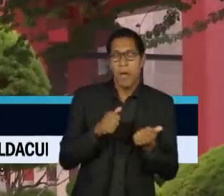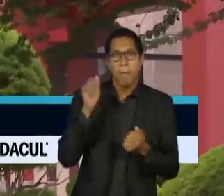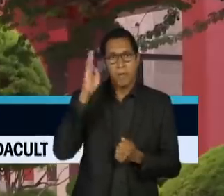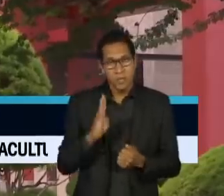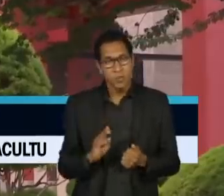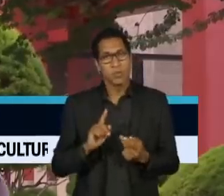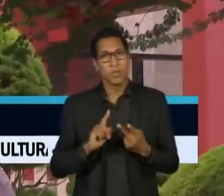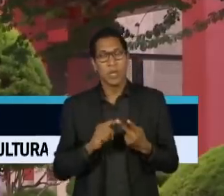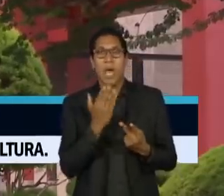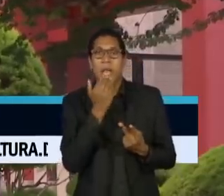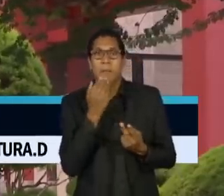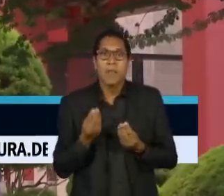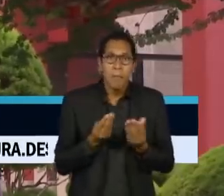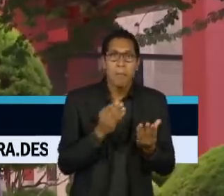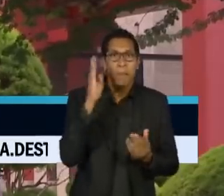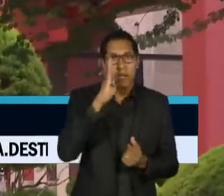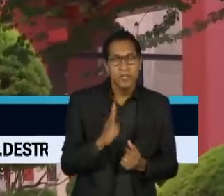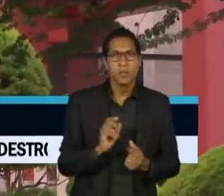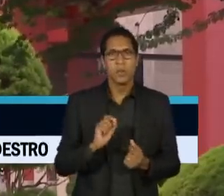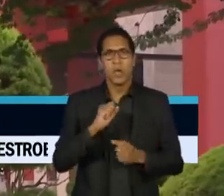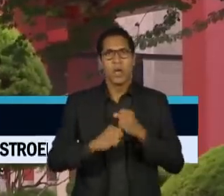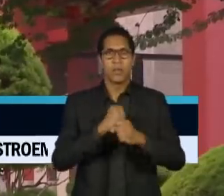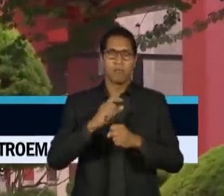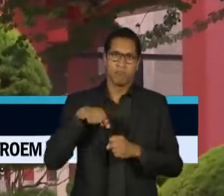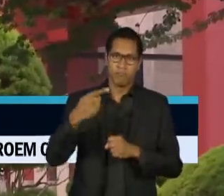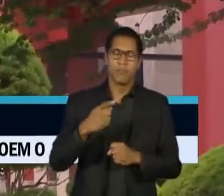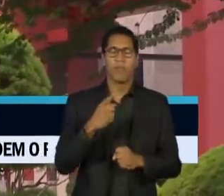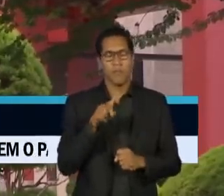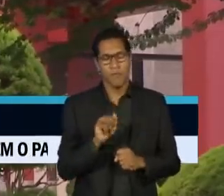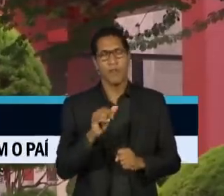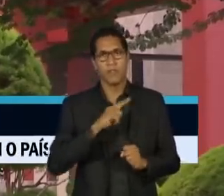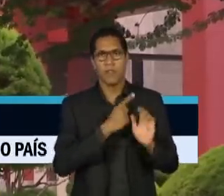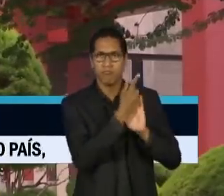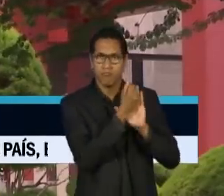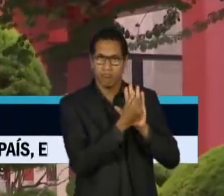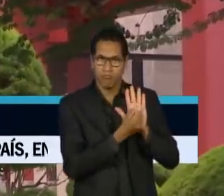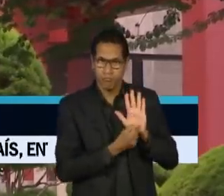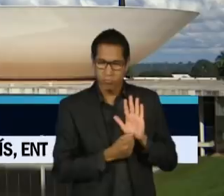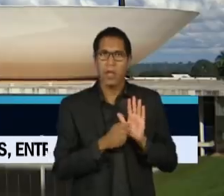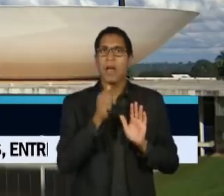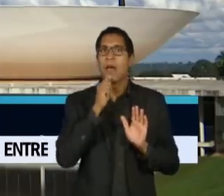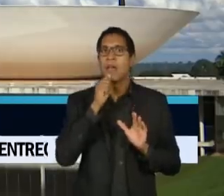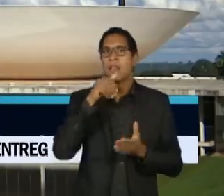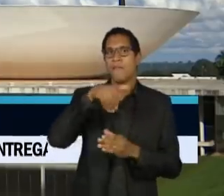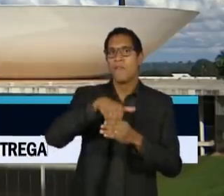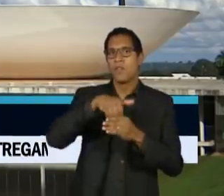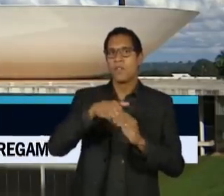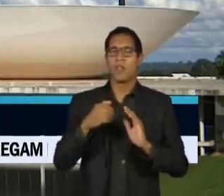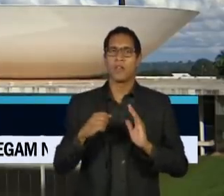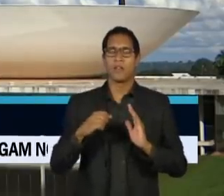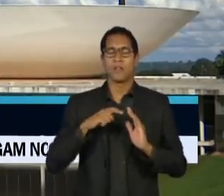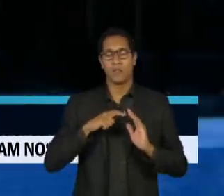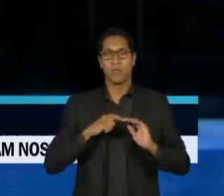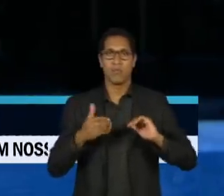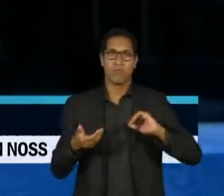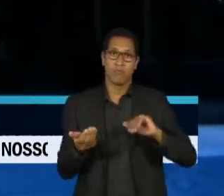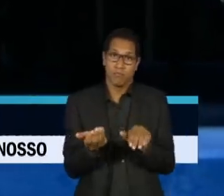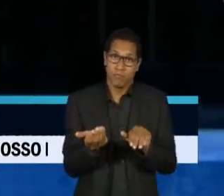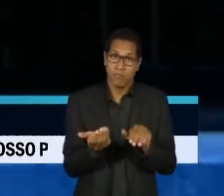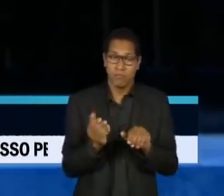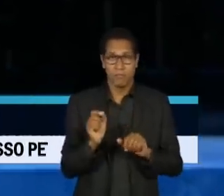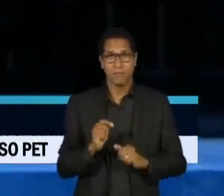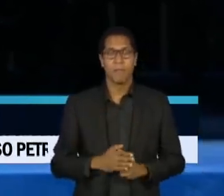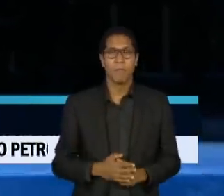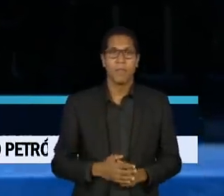Brasil, no ano que vem, serão definidos na lei orçamentária a ser votada pelo Congresso. Esta semana, o Senado aprovou a PEC